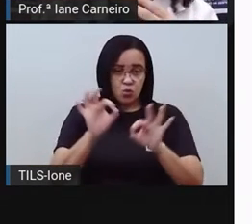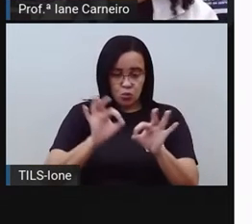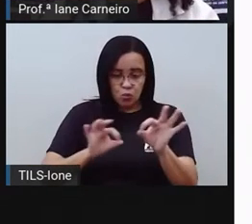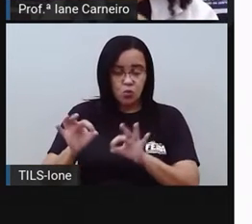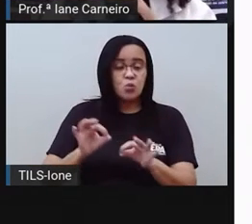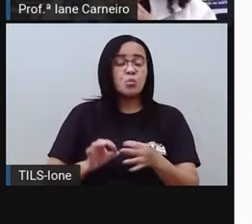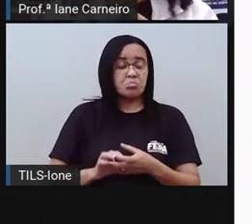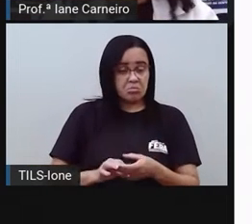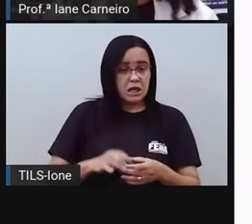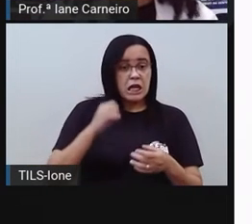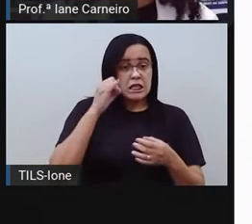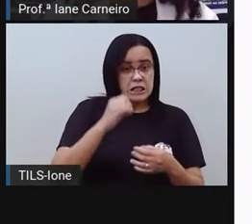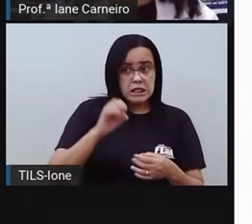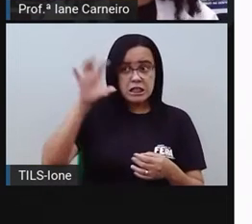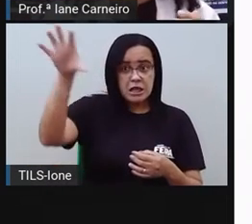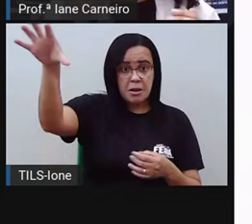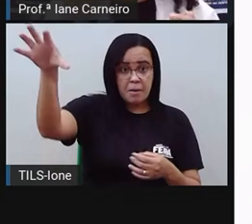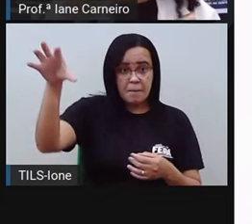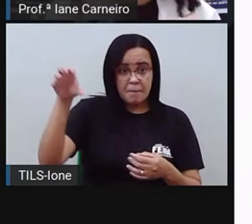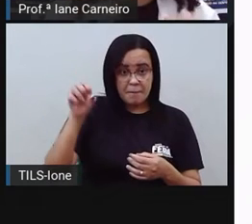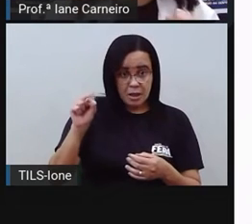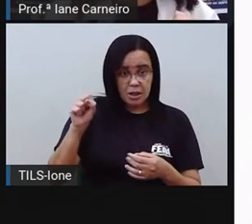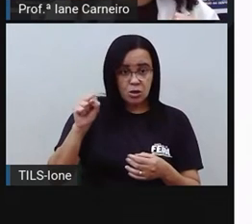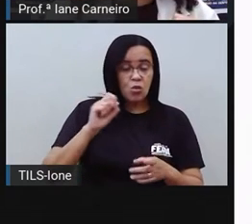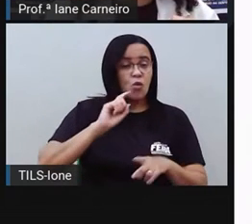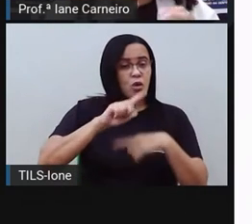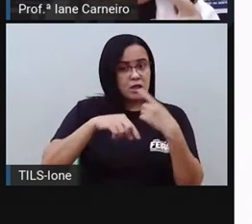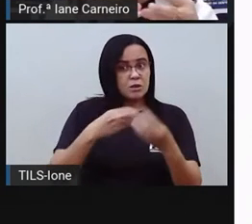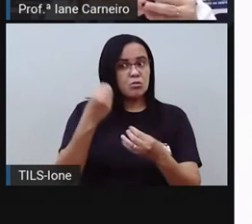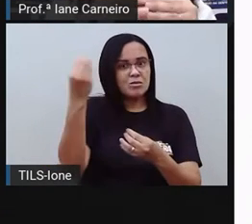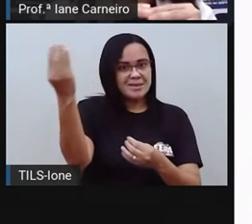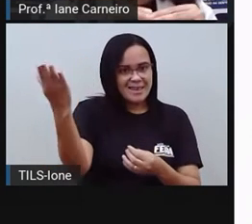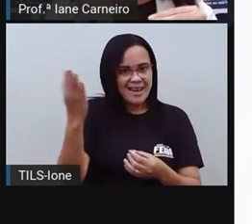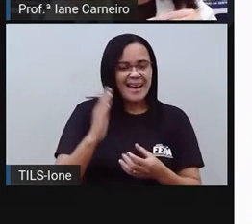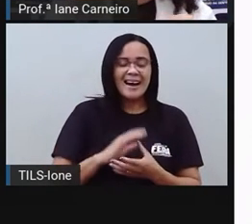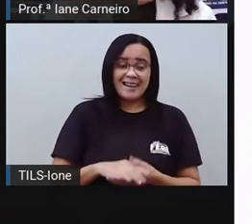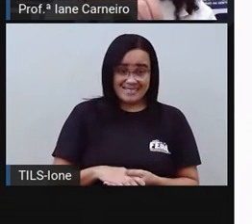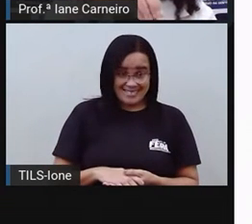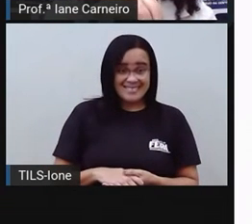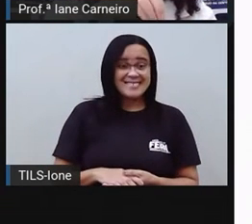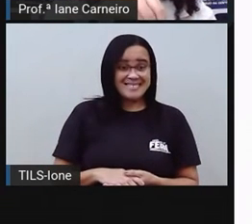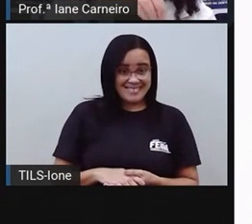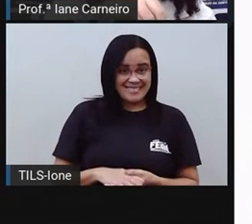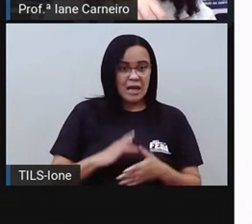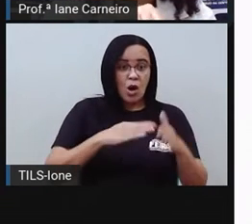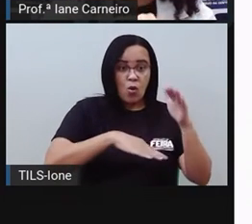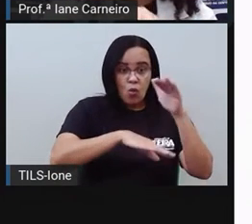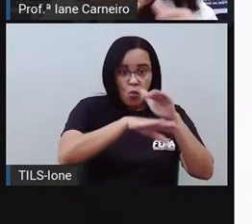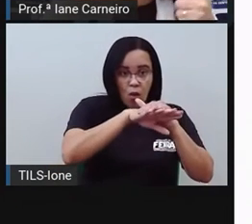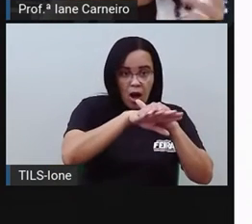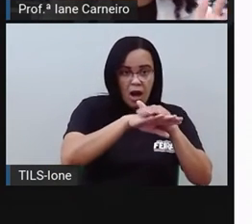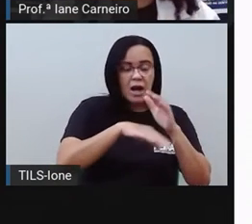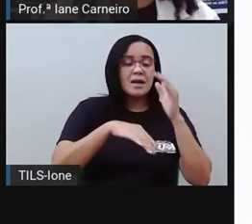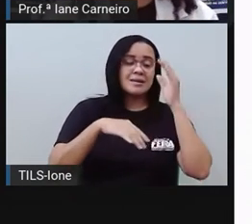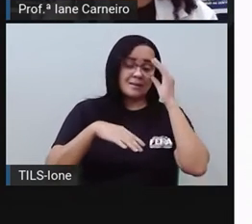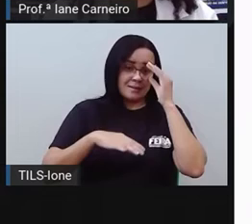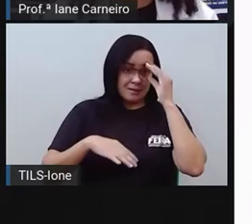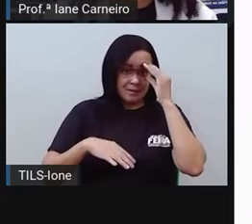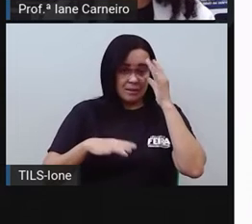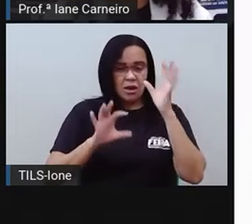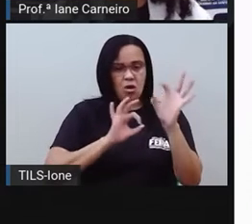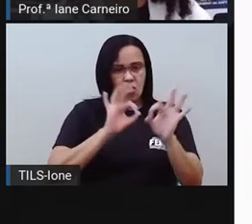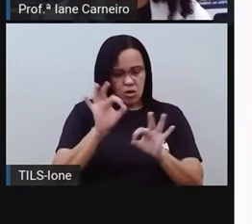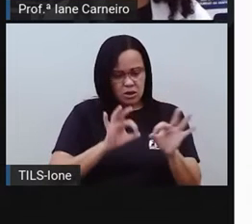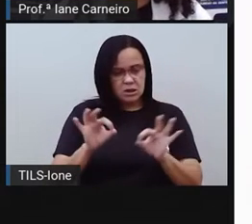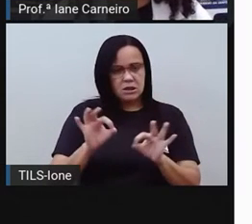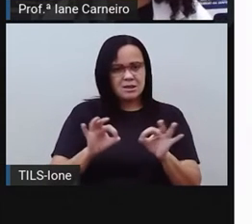vai devolver, devolve organizado, usou giz de cera, usa, guarda no potinho direitinho, tá tudo bem, beleza?